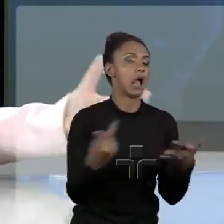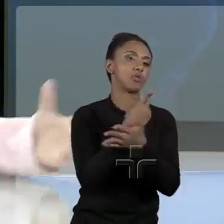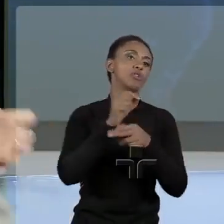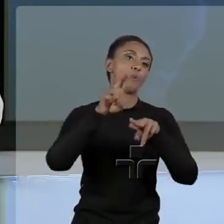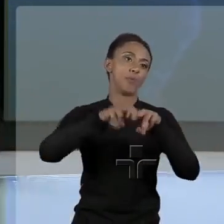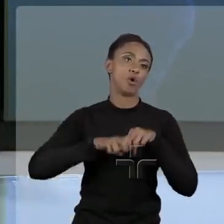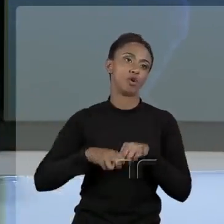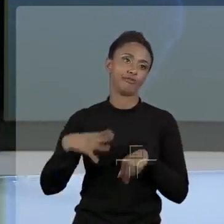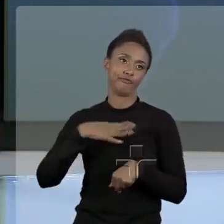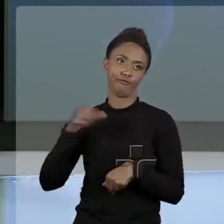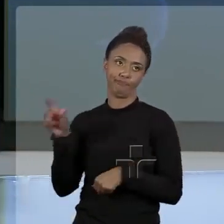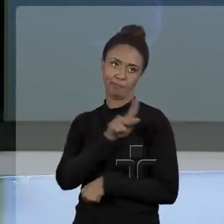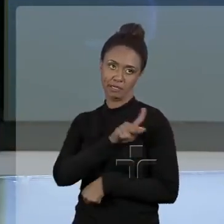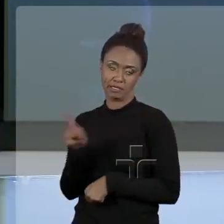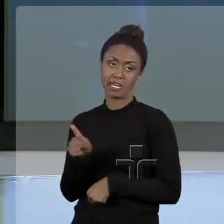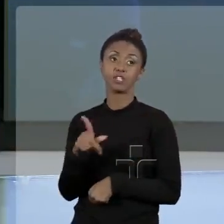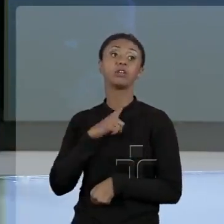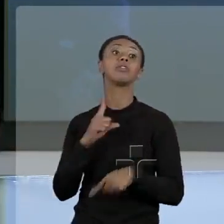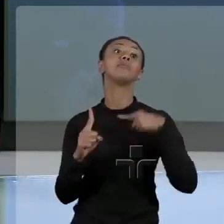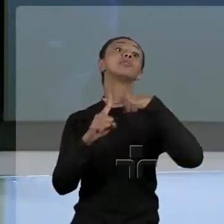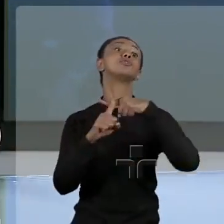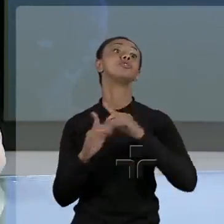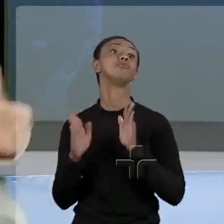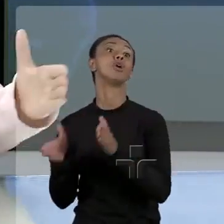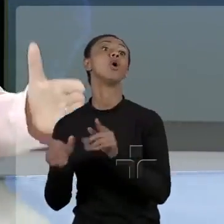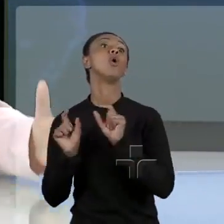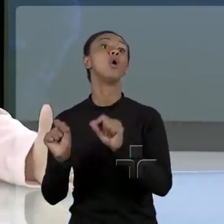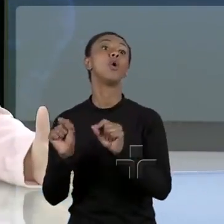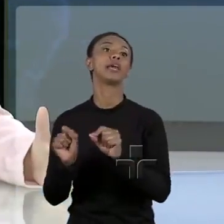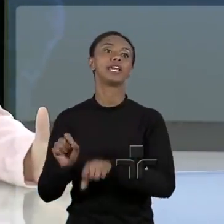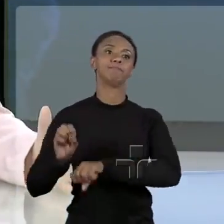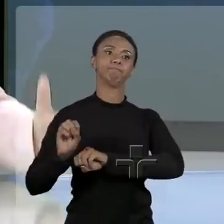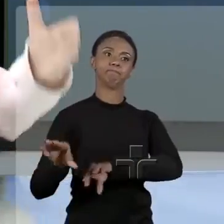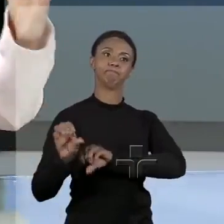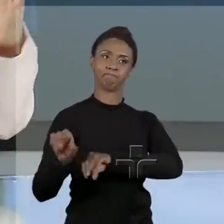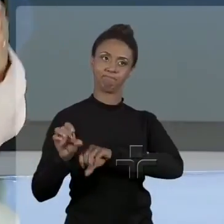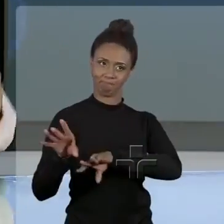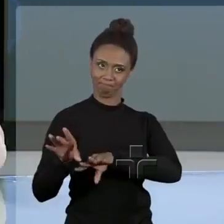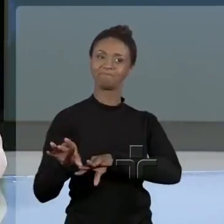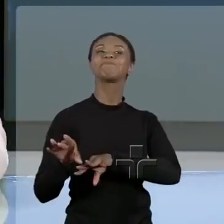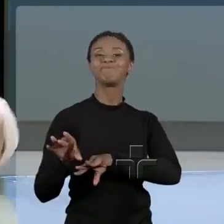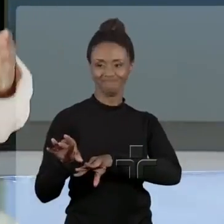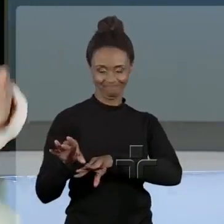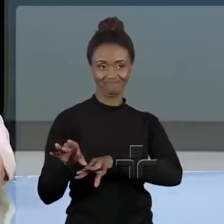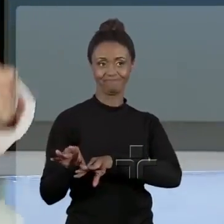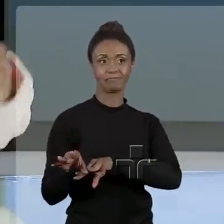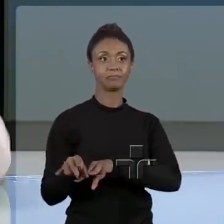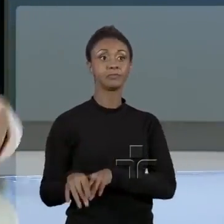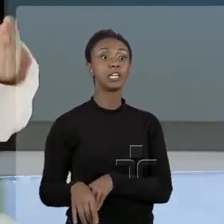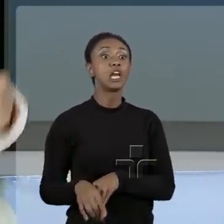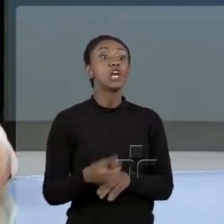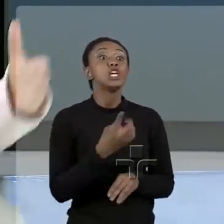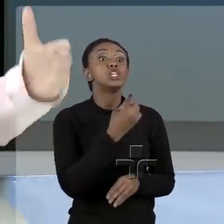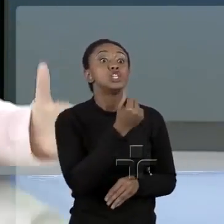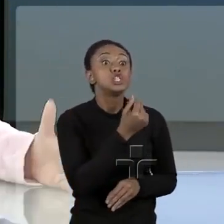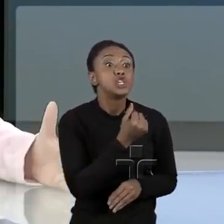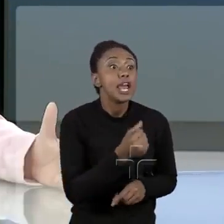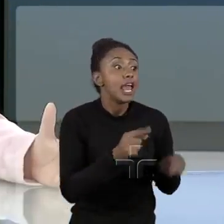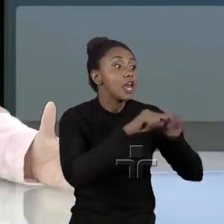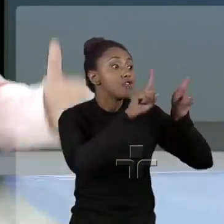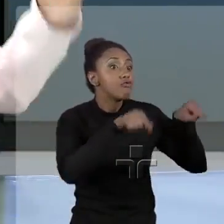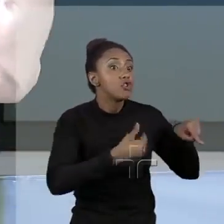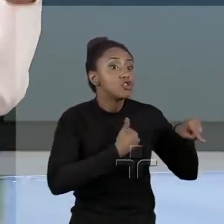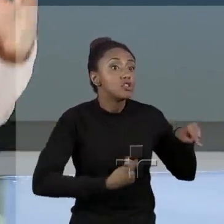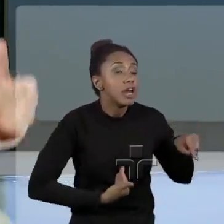do presidente, ele tem um lado muito positivo, que é o lado instrutivo. Não pode pegar dinheiro de volta de